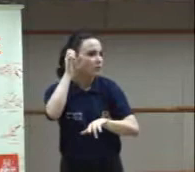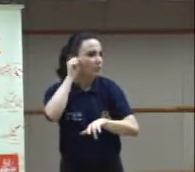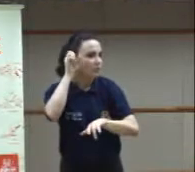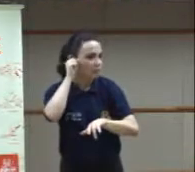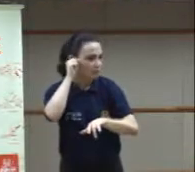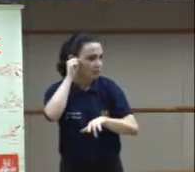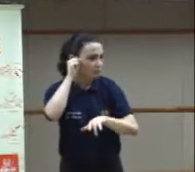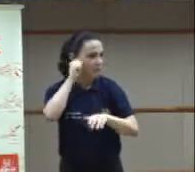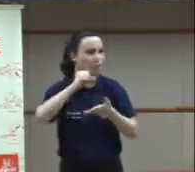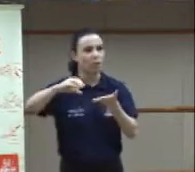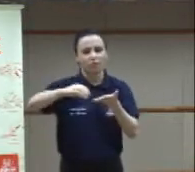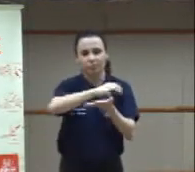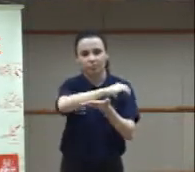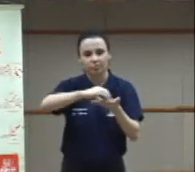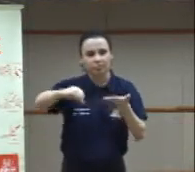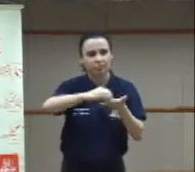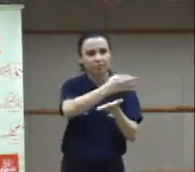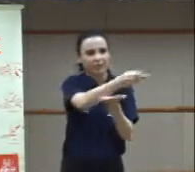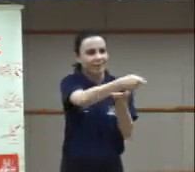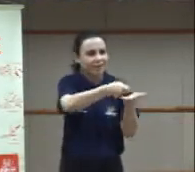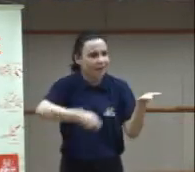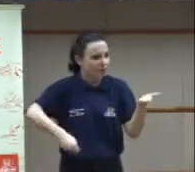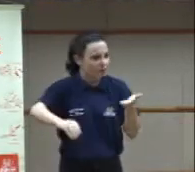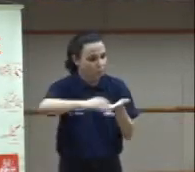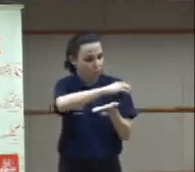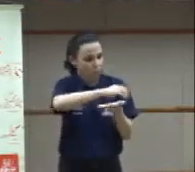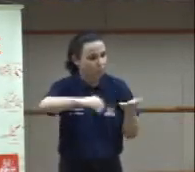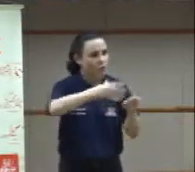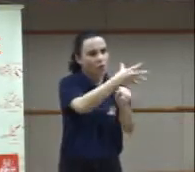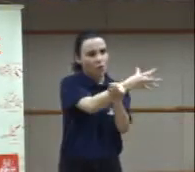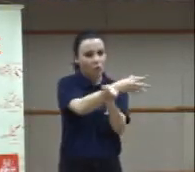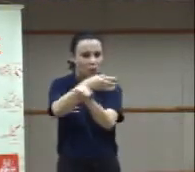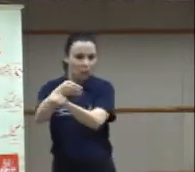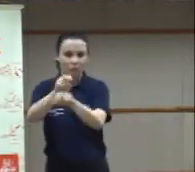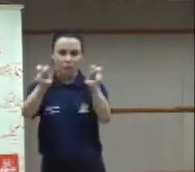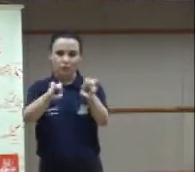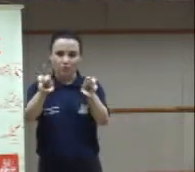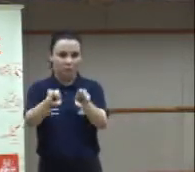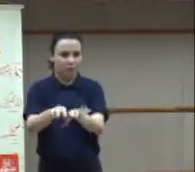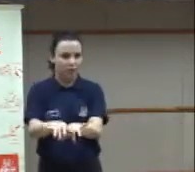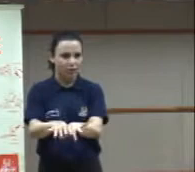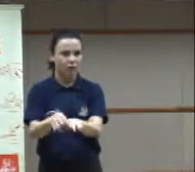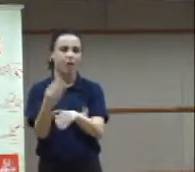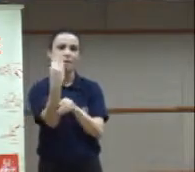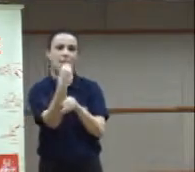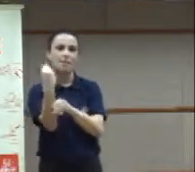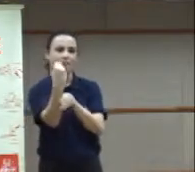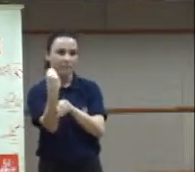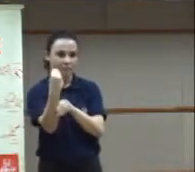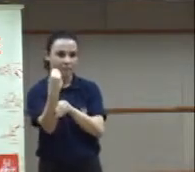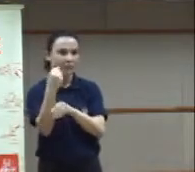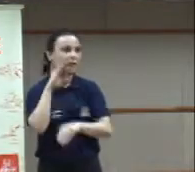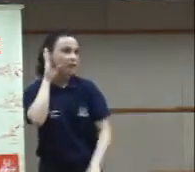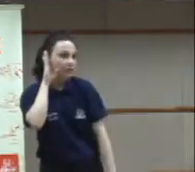pessoas surdas, a comunicação mediante a Libras. Então, este é o primeiro